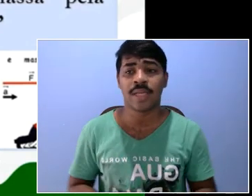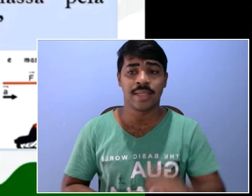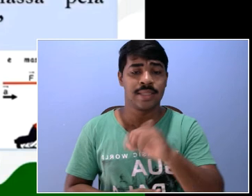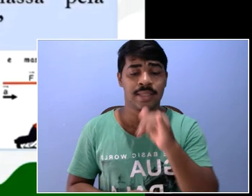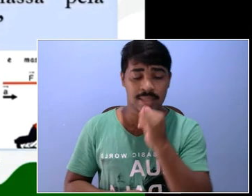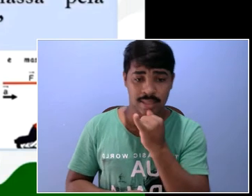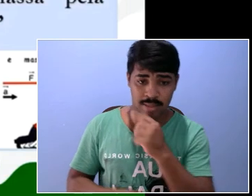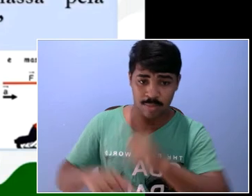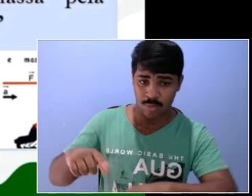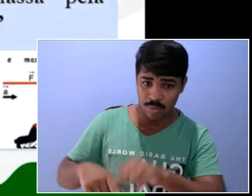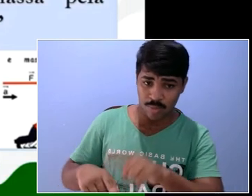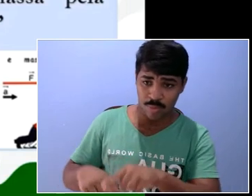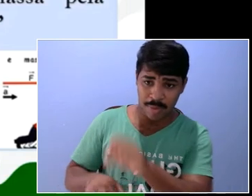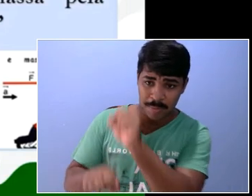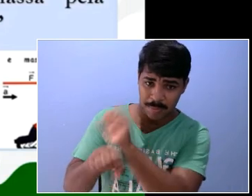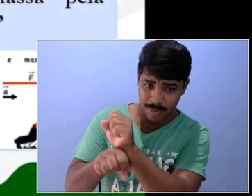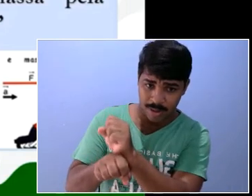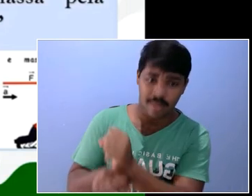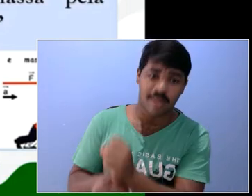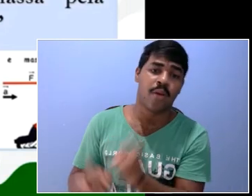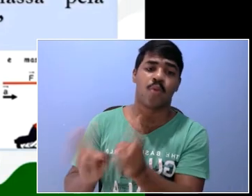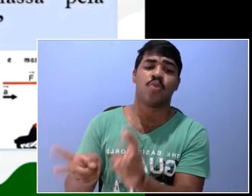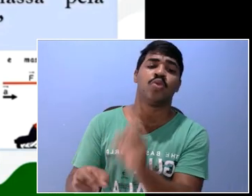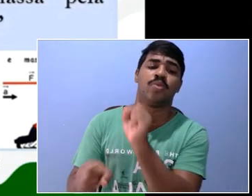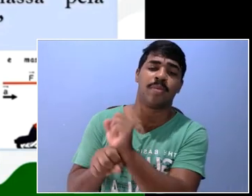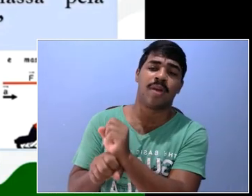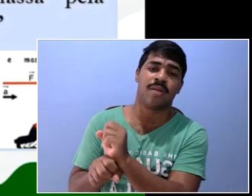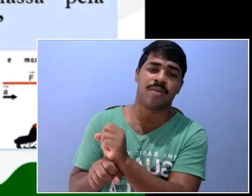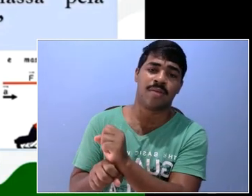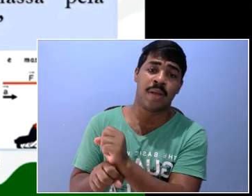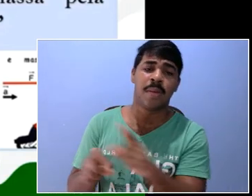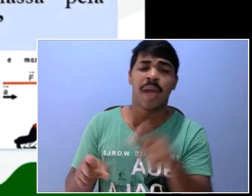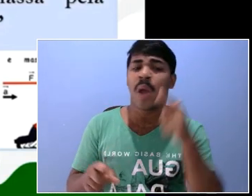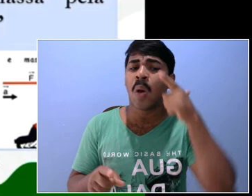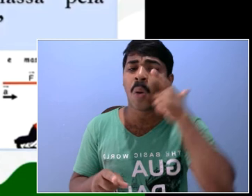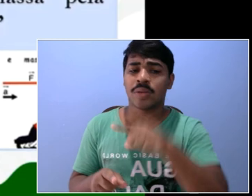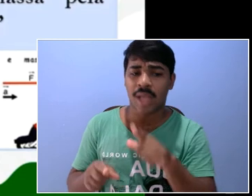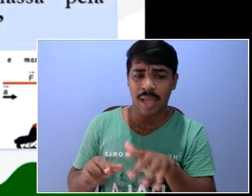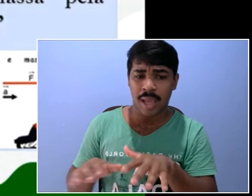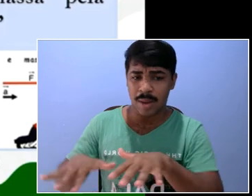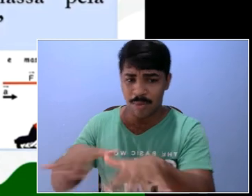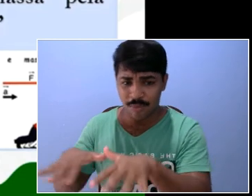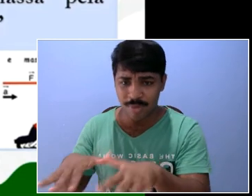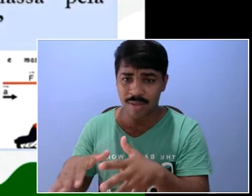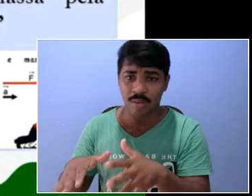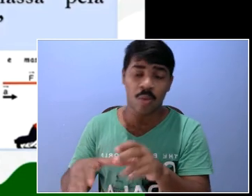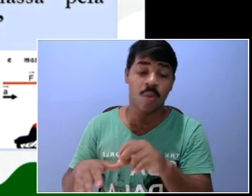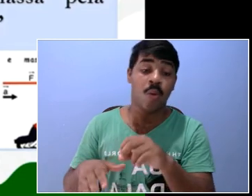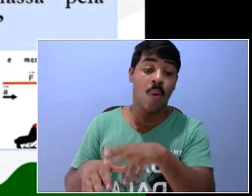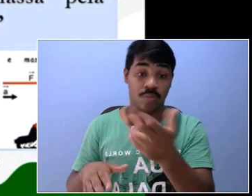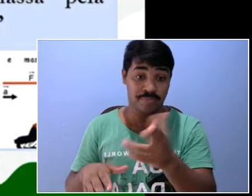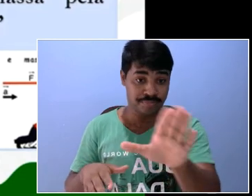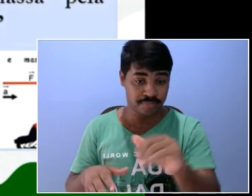movimentar-se. Senão, ele vai continuar lá. É a inércia do repouso. E para que um corpo em movimento pare, é também necessária a